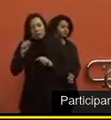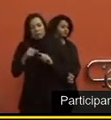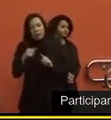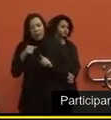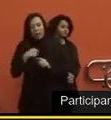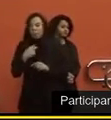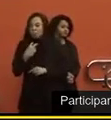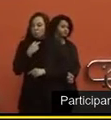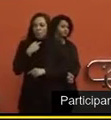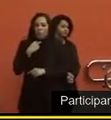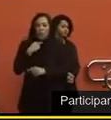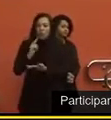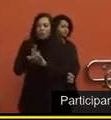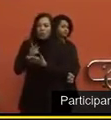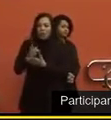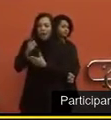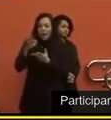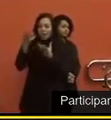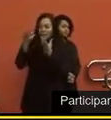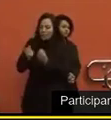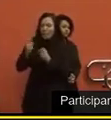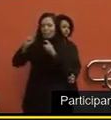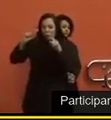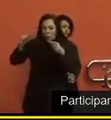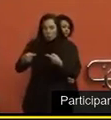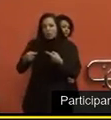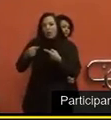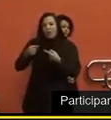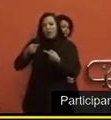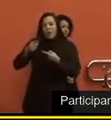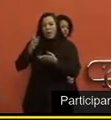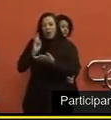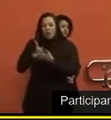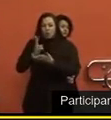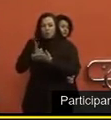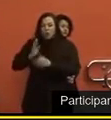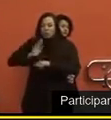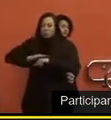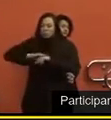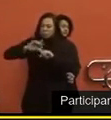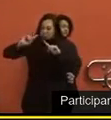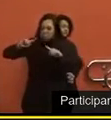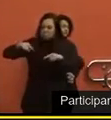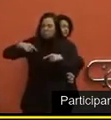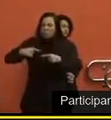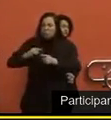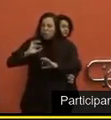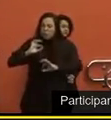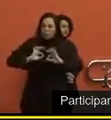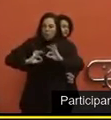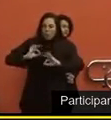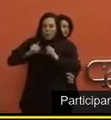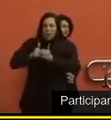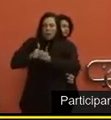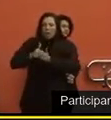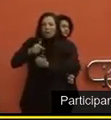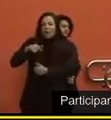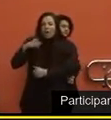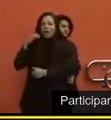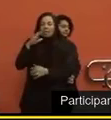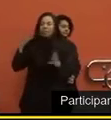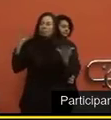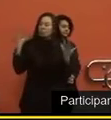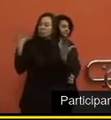impossibilidade de prosseguir, assumiu o desafio e foi, com muita dedicação, conduzir esse concurso,